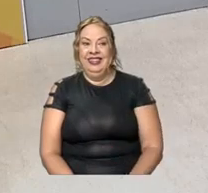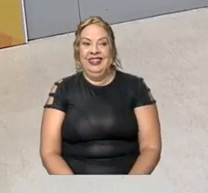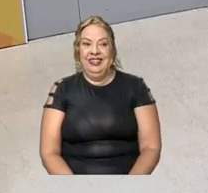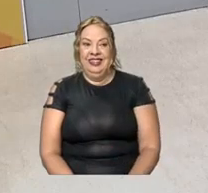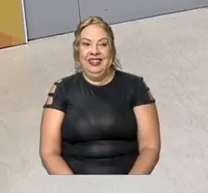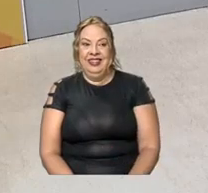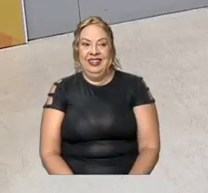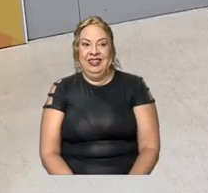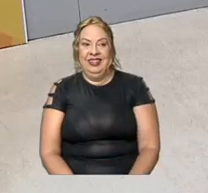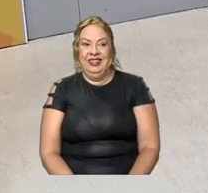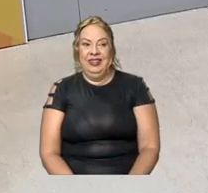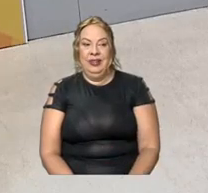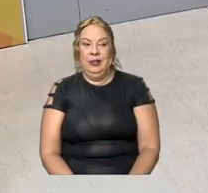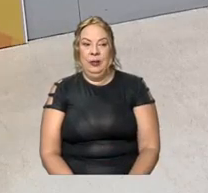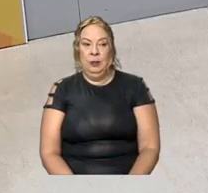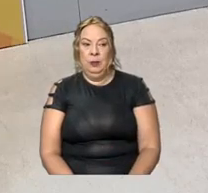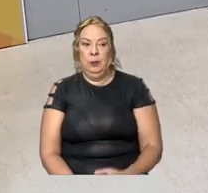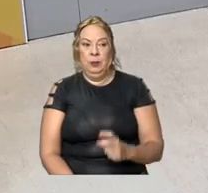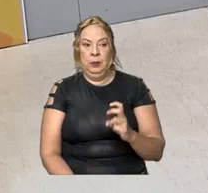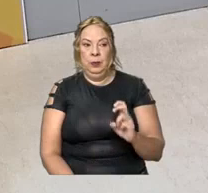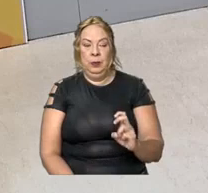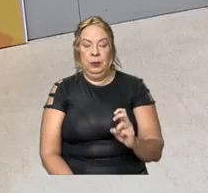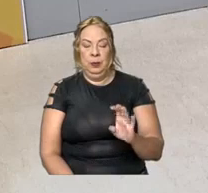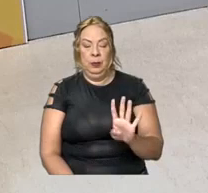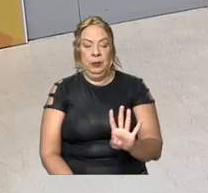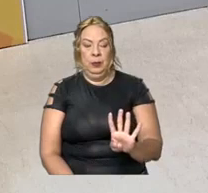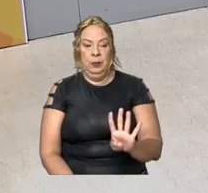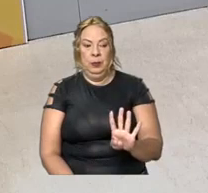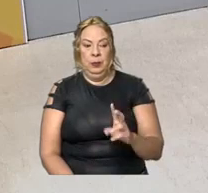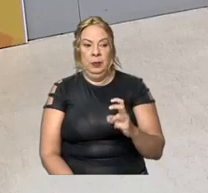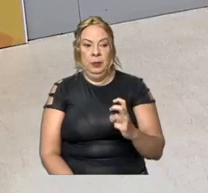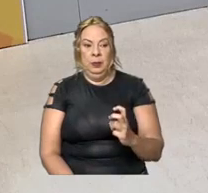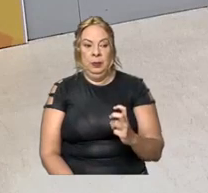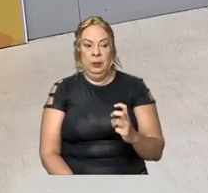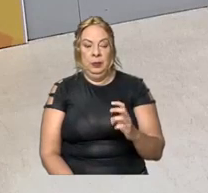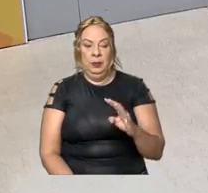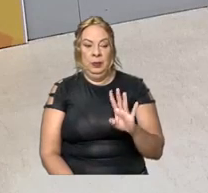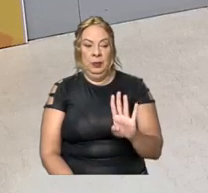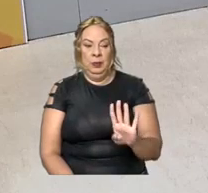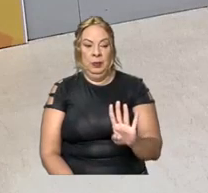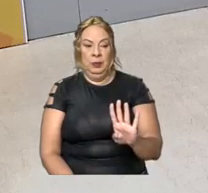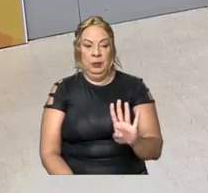segue aí 47, foi 54, 54,